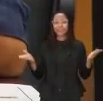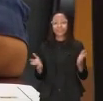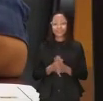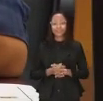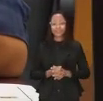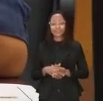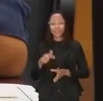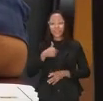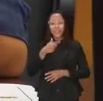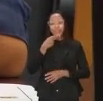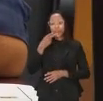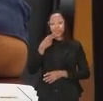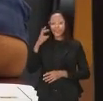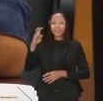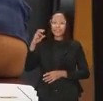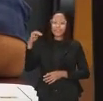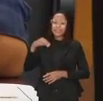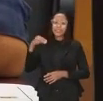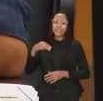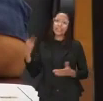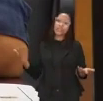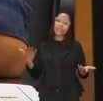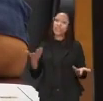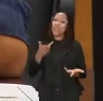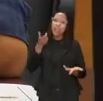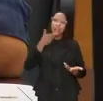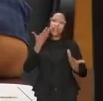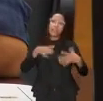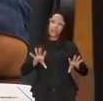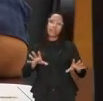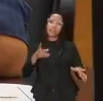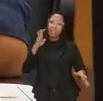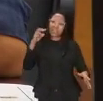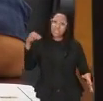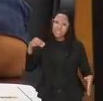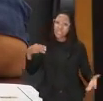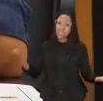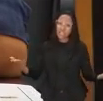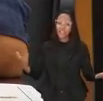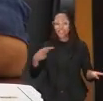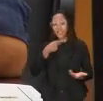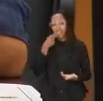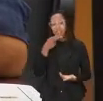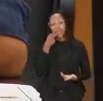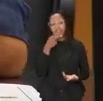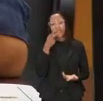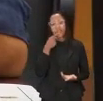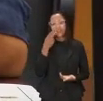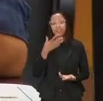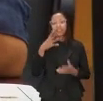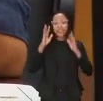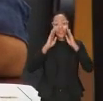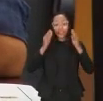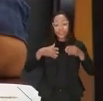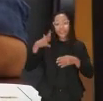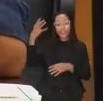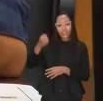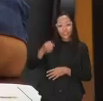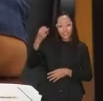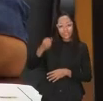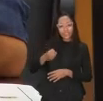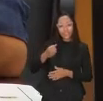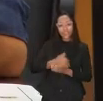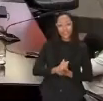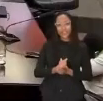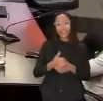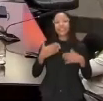que 5 minutos eu voltaria para trás. É porque se nós for conversar aqui a respeito de leite, que nós vem tratar assunto de leite,